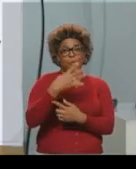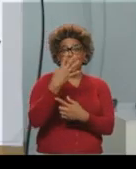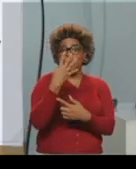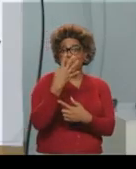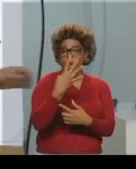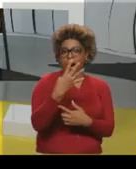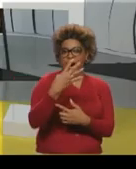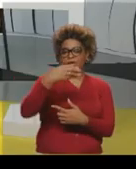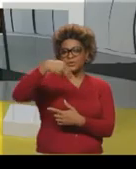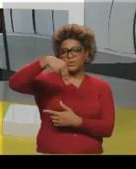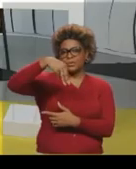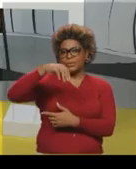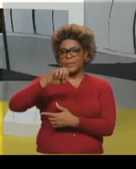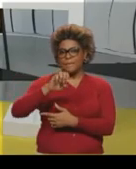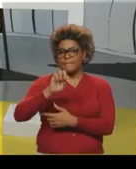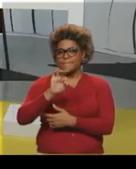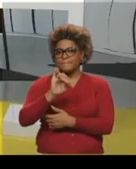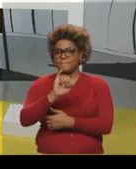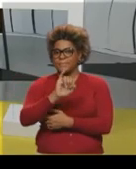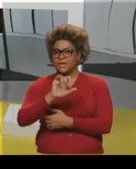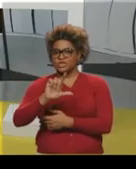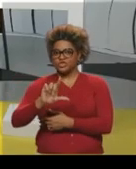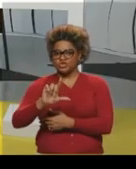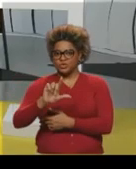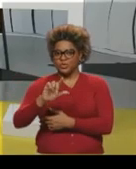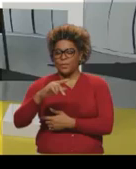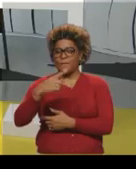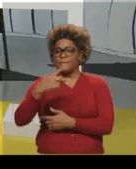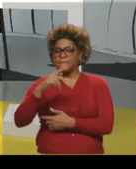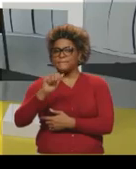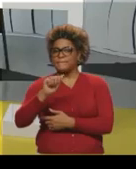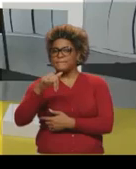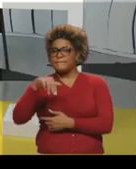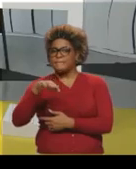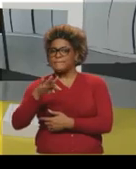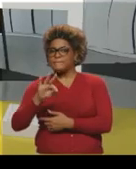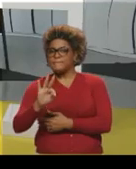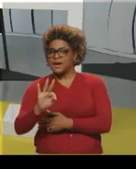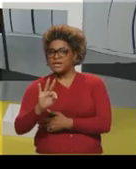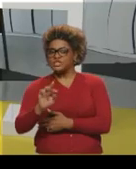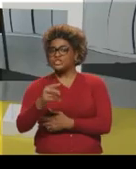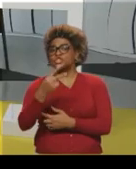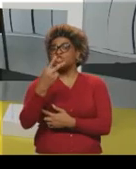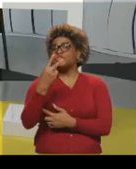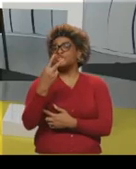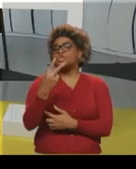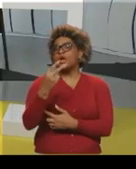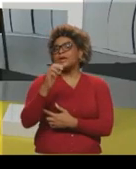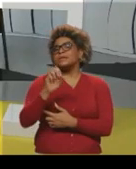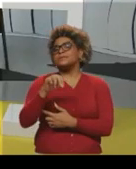4-metil pente 2N. Então,